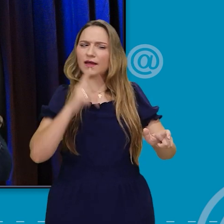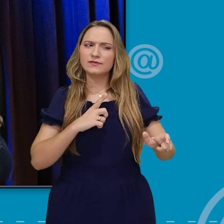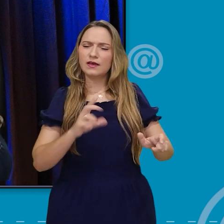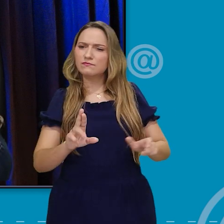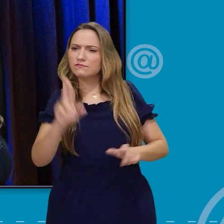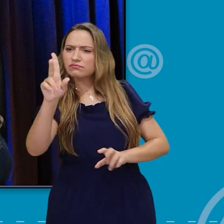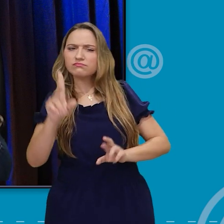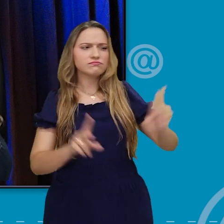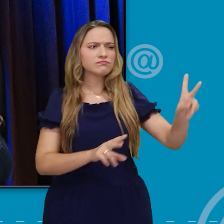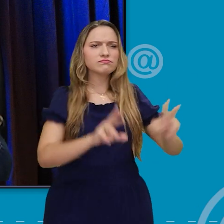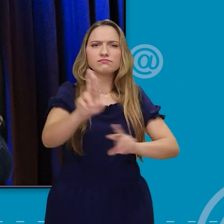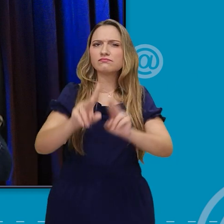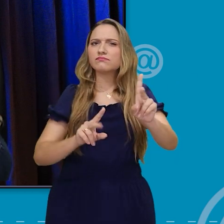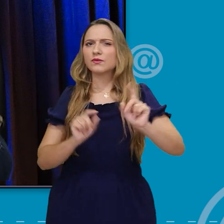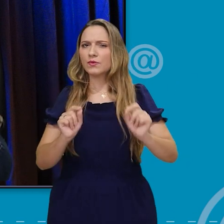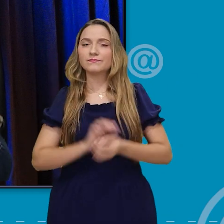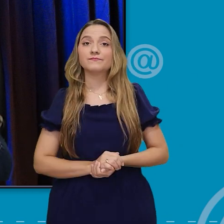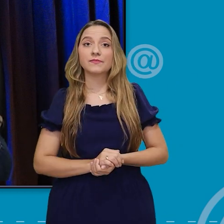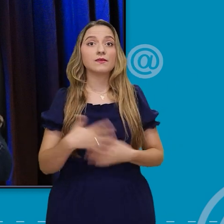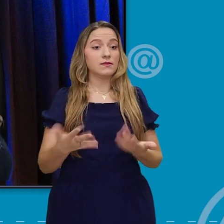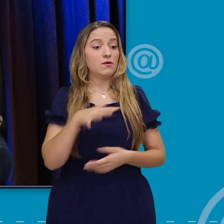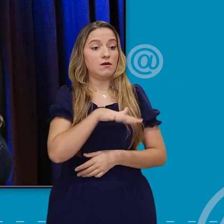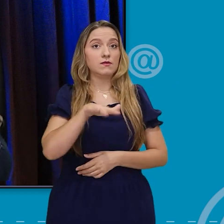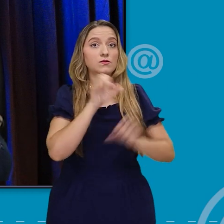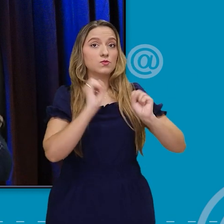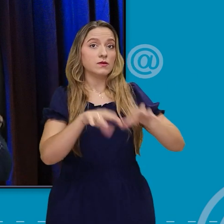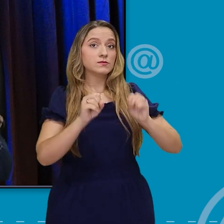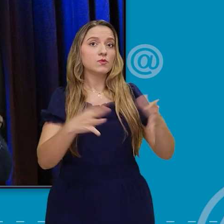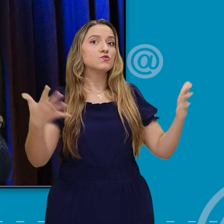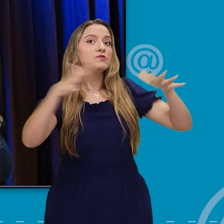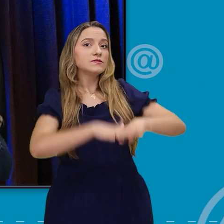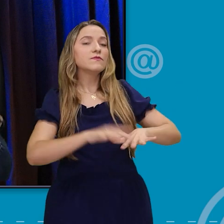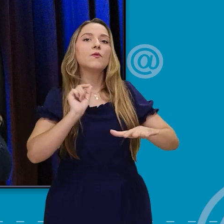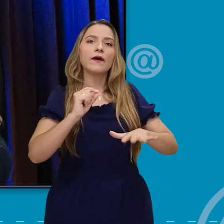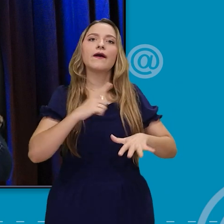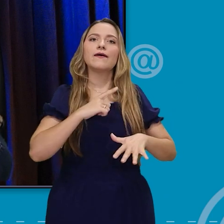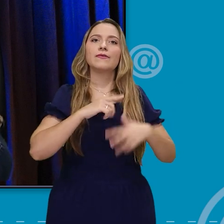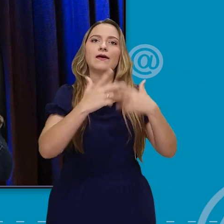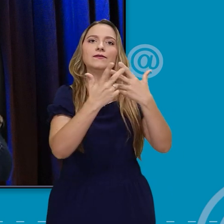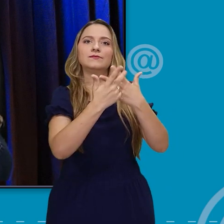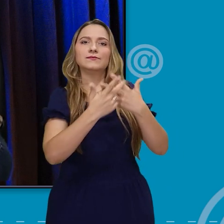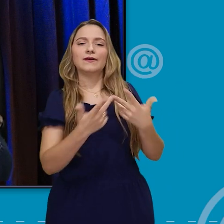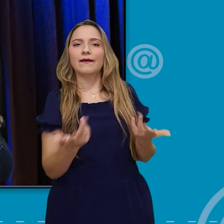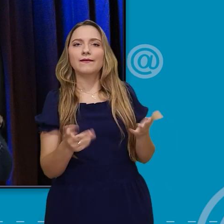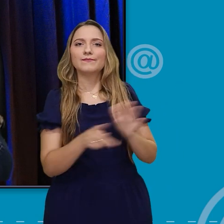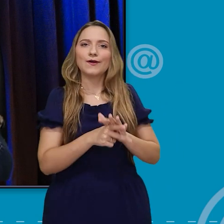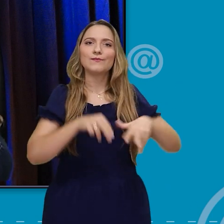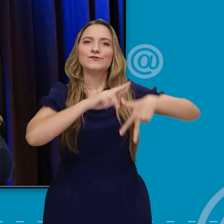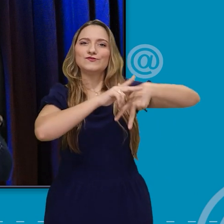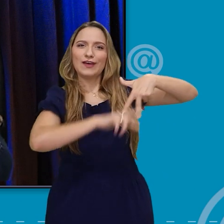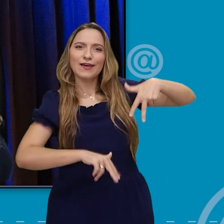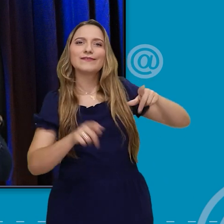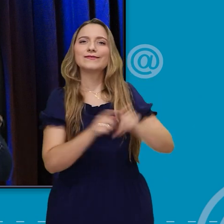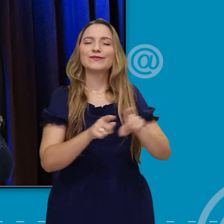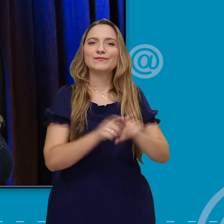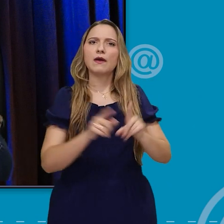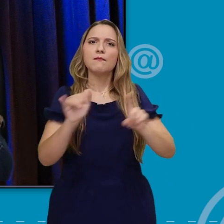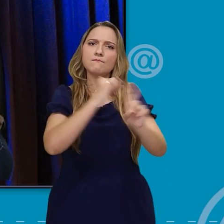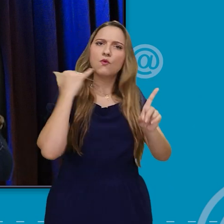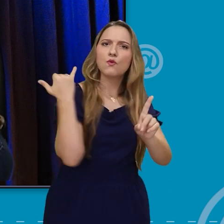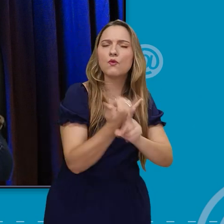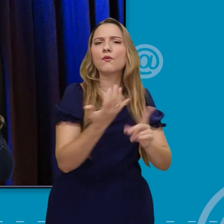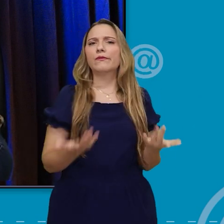do sexismo. Então, é muito maior. A educação inclusiva é tratar os desiguais, a gente entender que cada um tem sua desigualdade e que eu vou ofertar